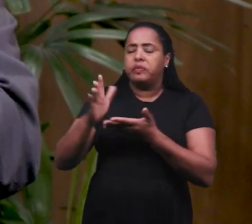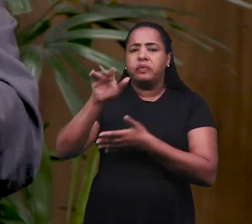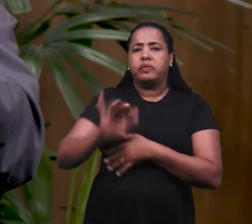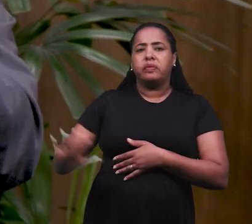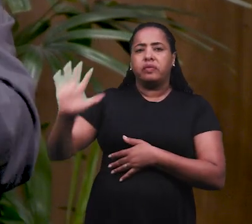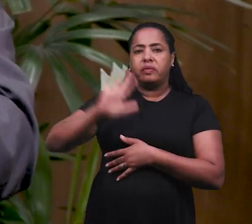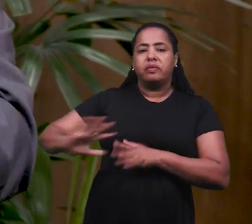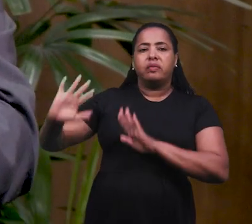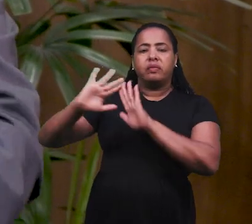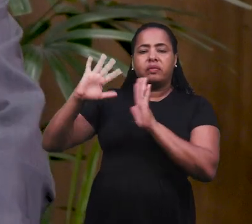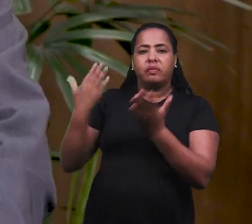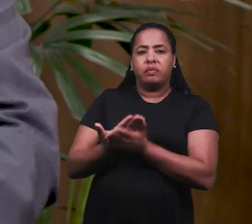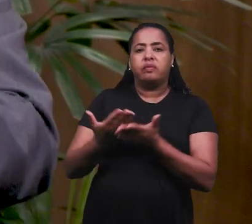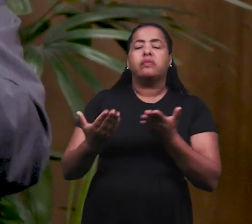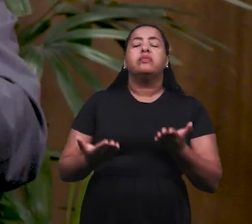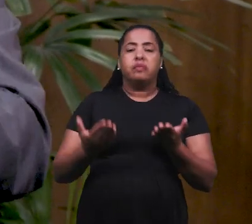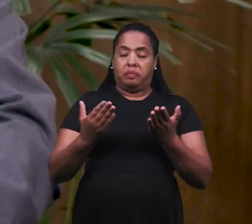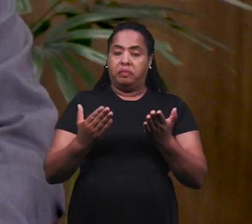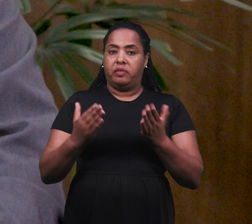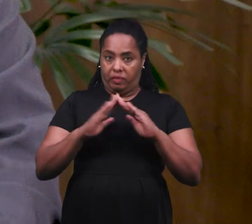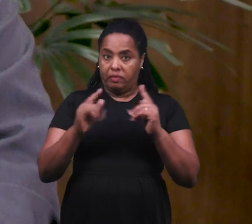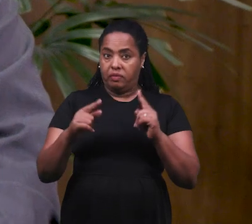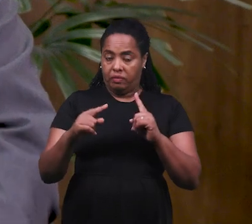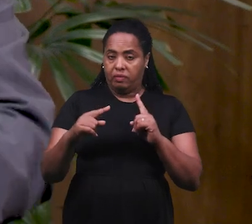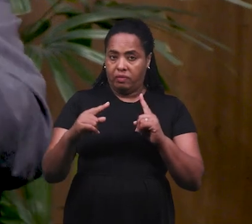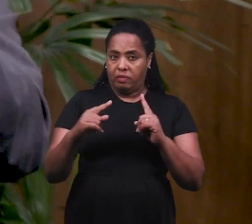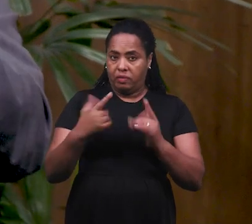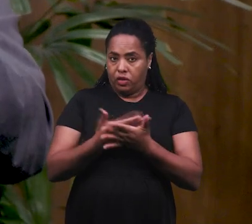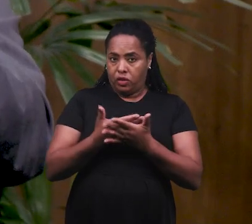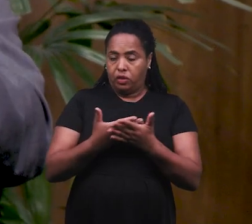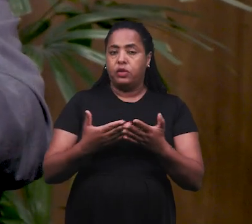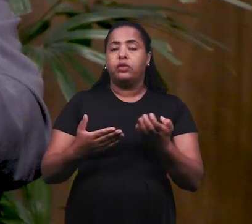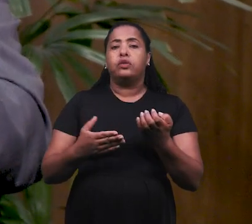imagens, né, da escola Eduardo Dodge, para que todos que nos assistam possam